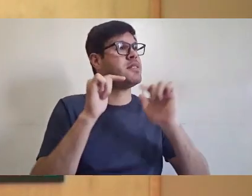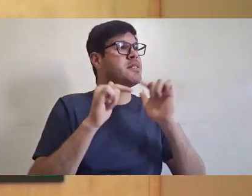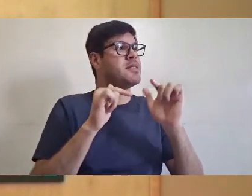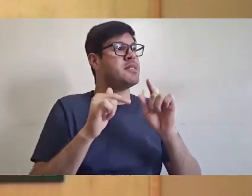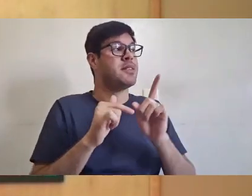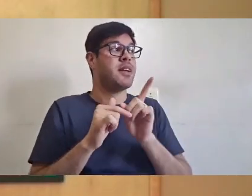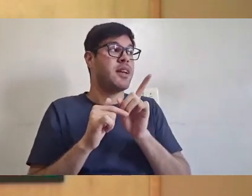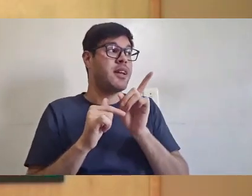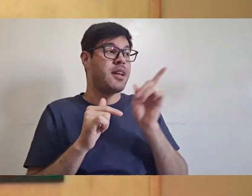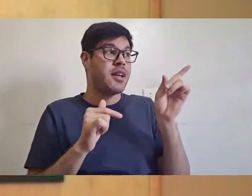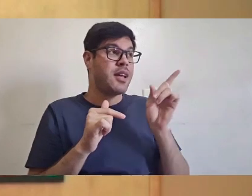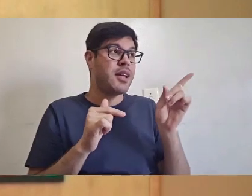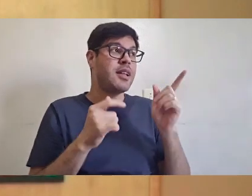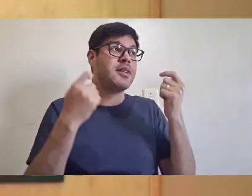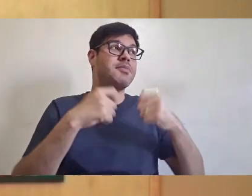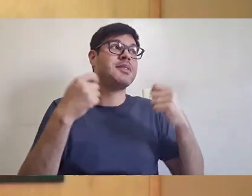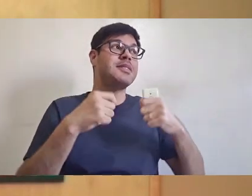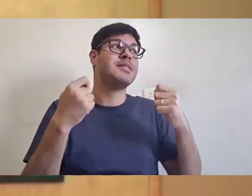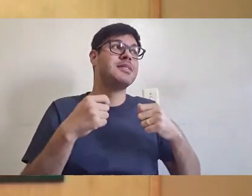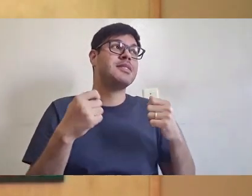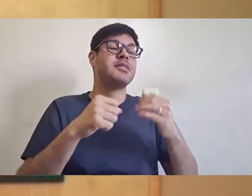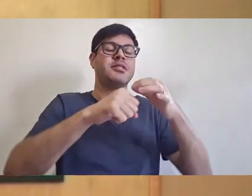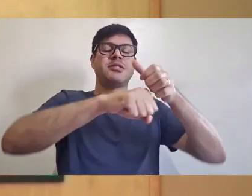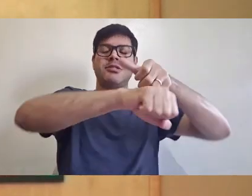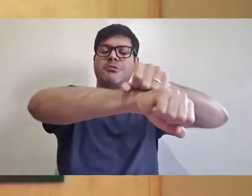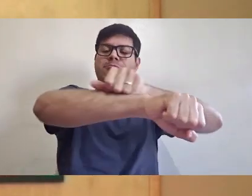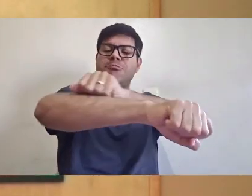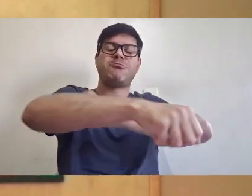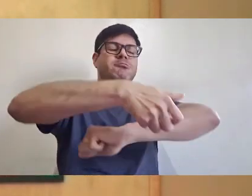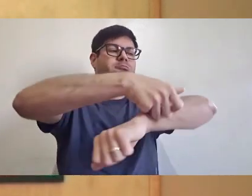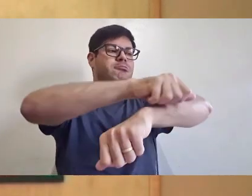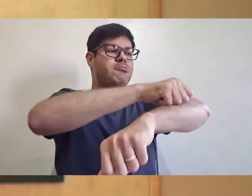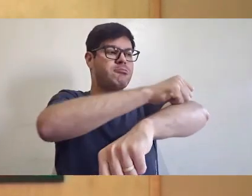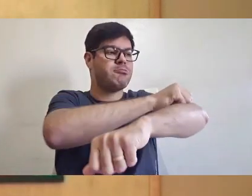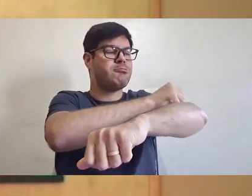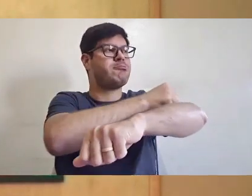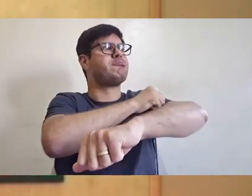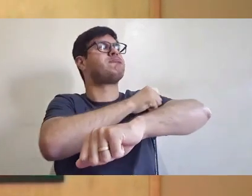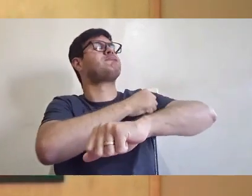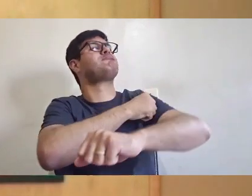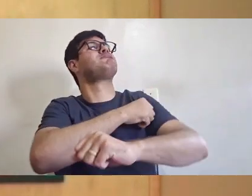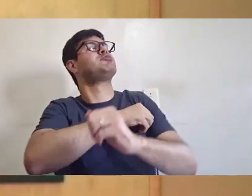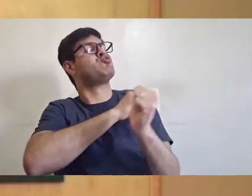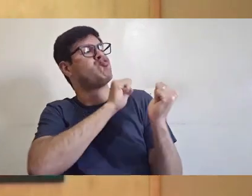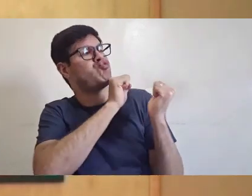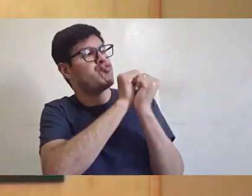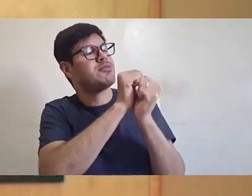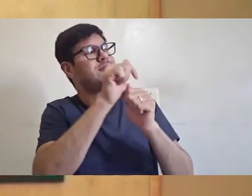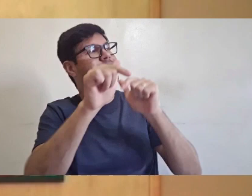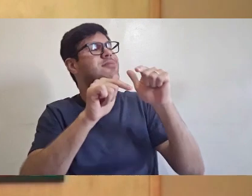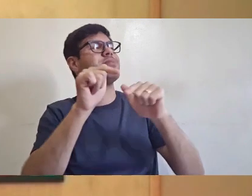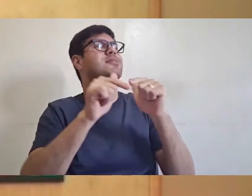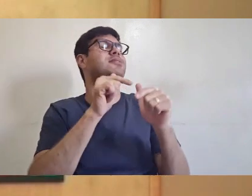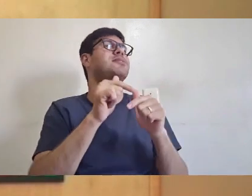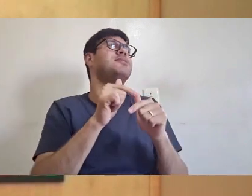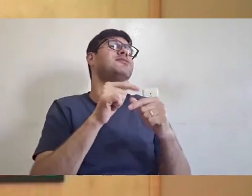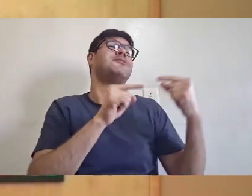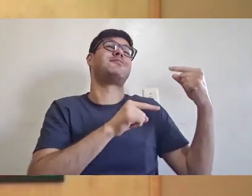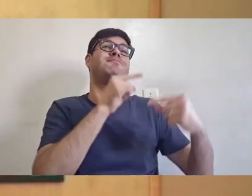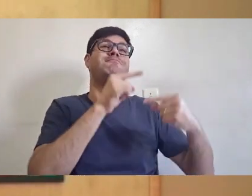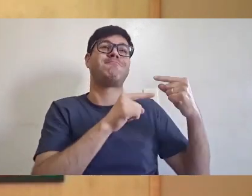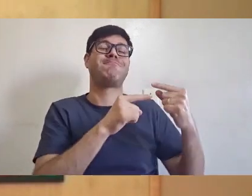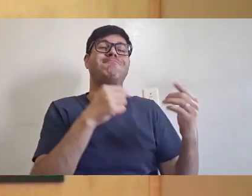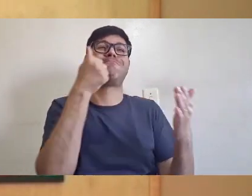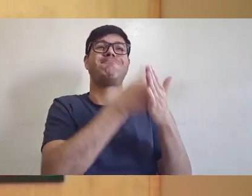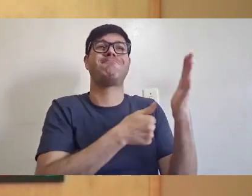importantíssimo, né, desde que eles estejam dispostos, né, a arregaçar as mangas e puxar no mesmo sentido. Eu sei